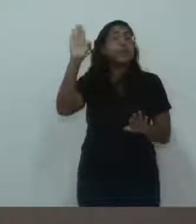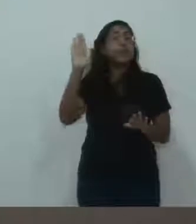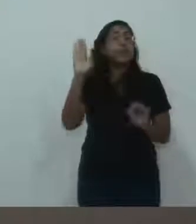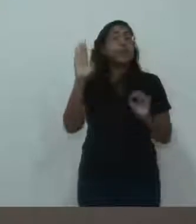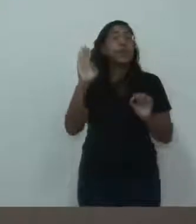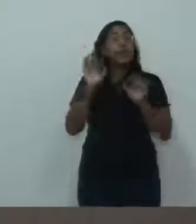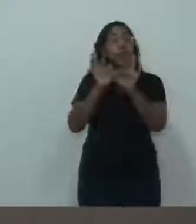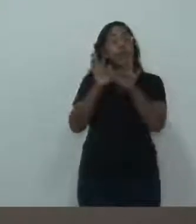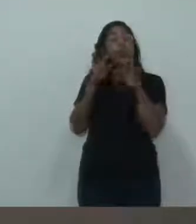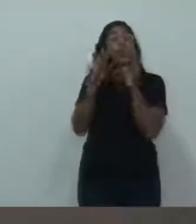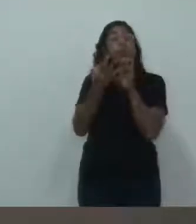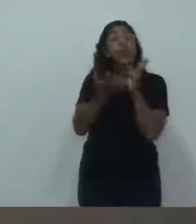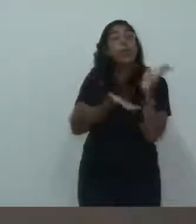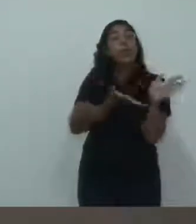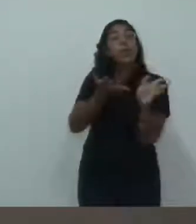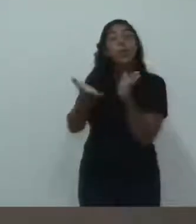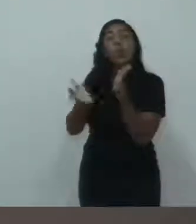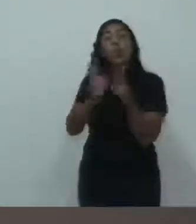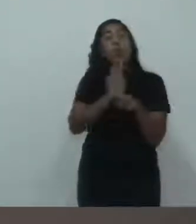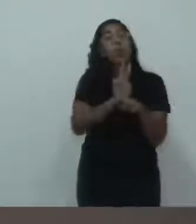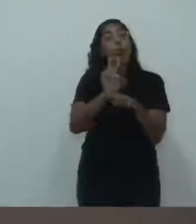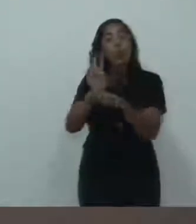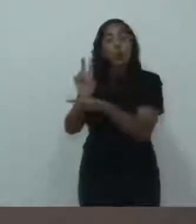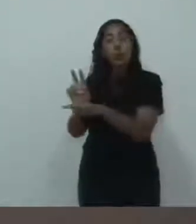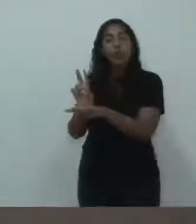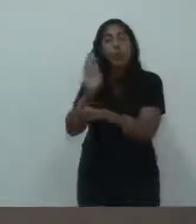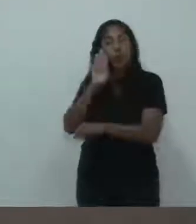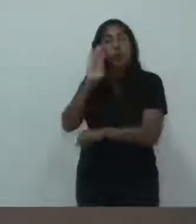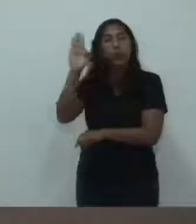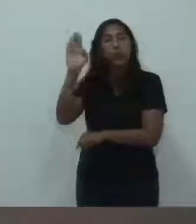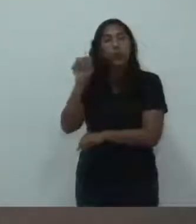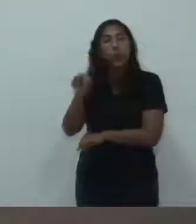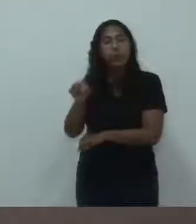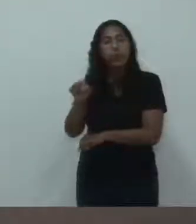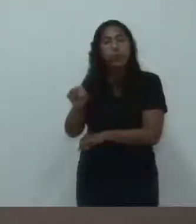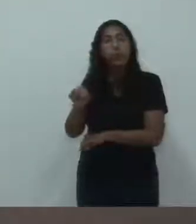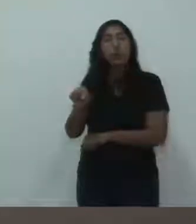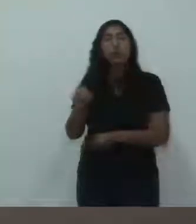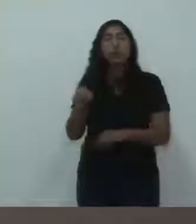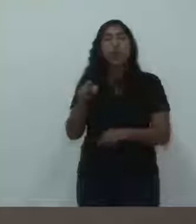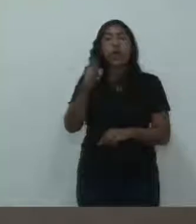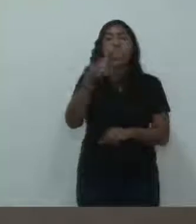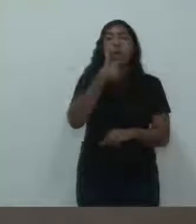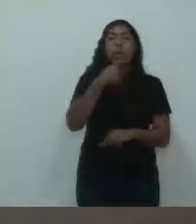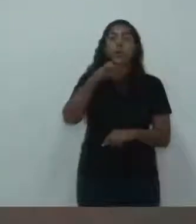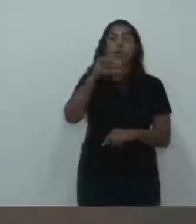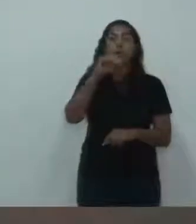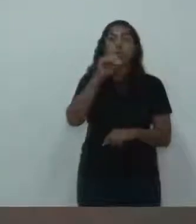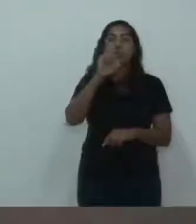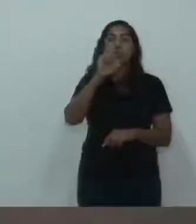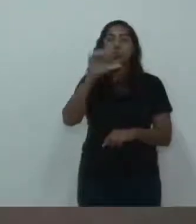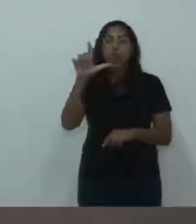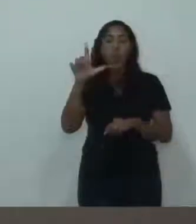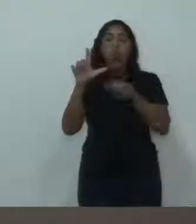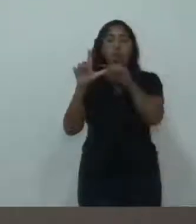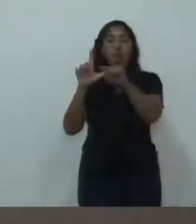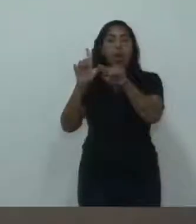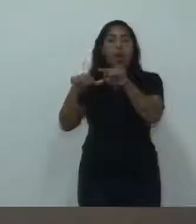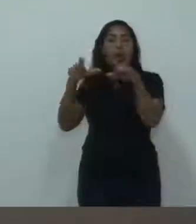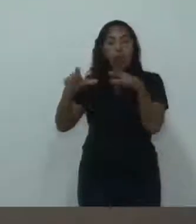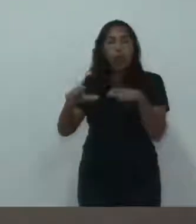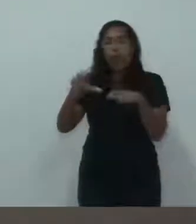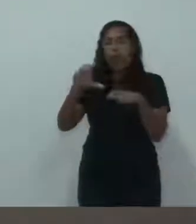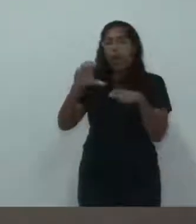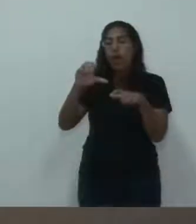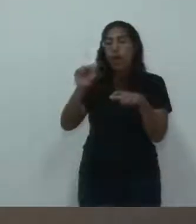das famílias, a integridade física, né, na questão principal ali, não é? Está aqui o Joel, que é morador ali do bairro, não é? Primeiro a